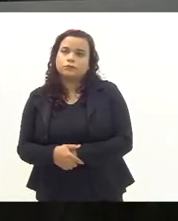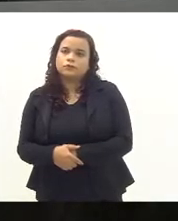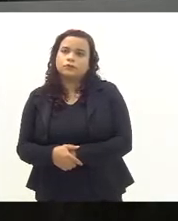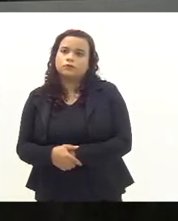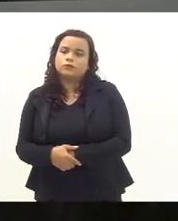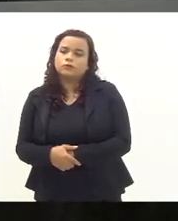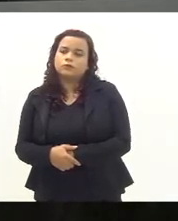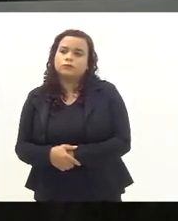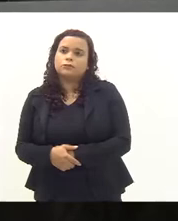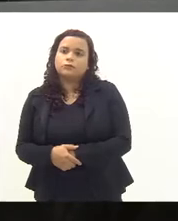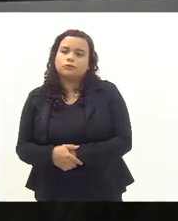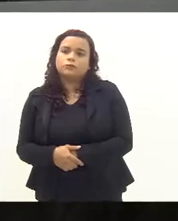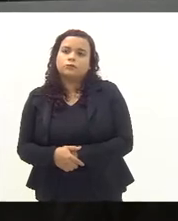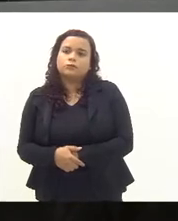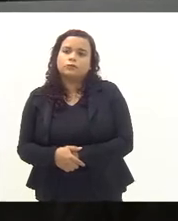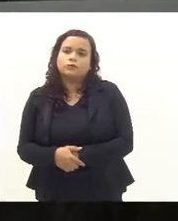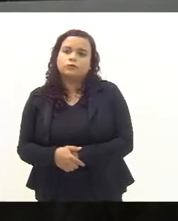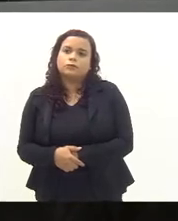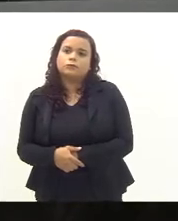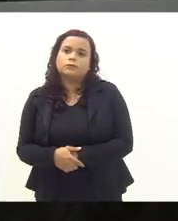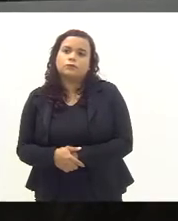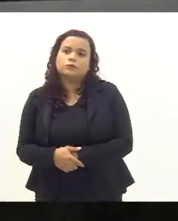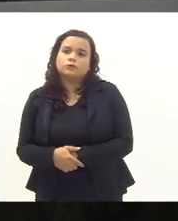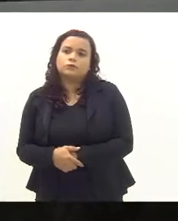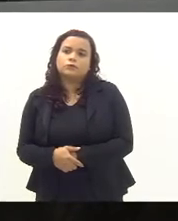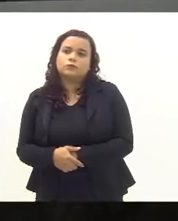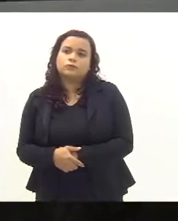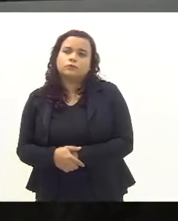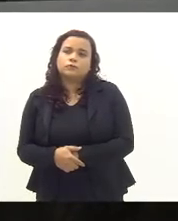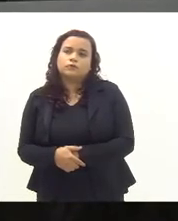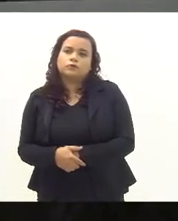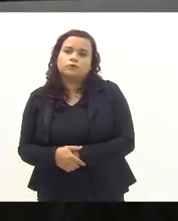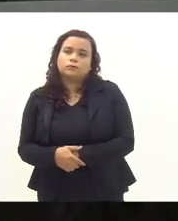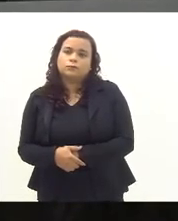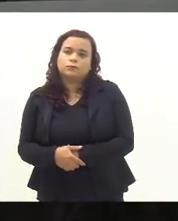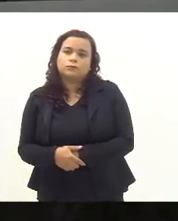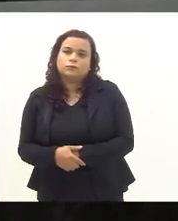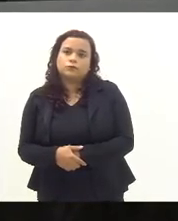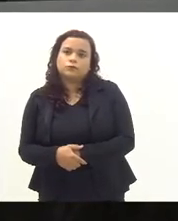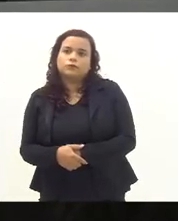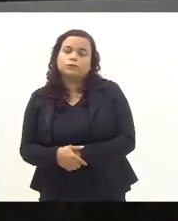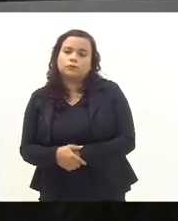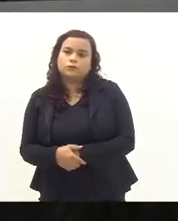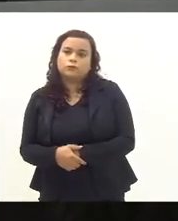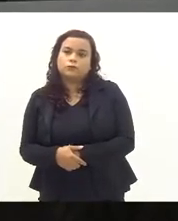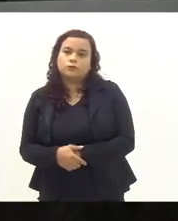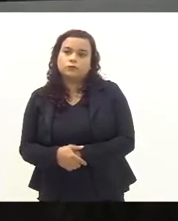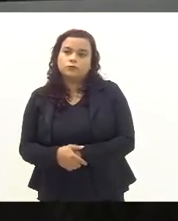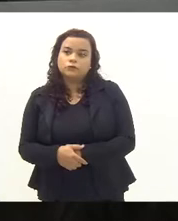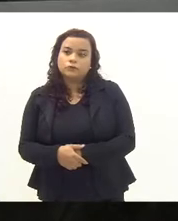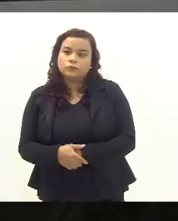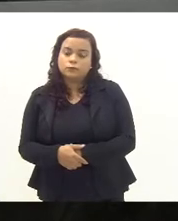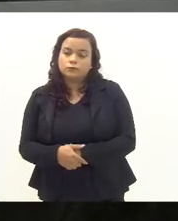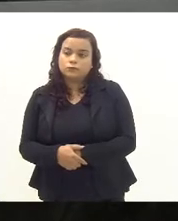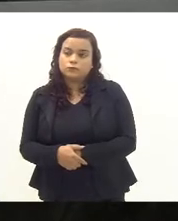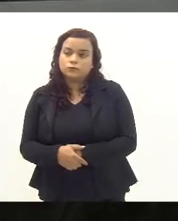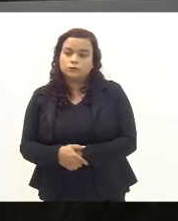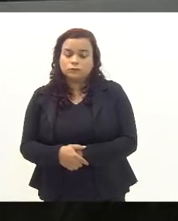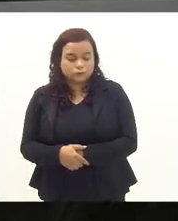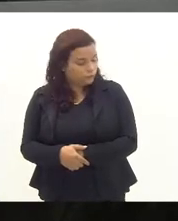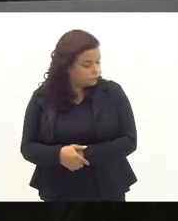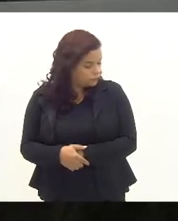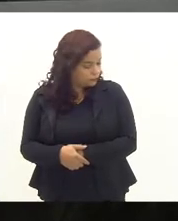E aí E aí E aí